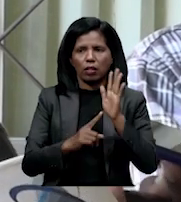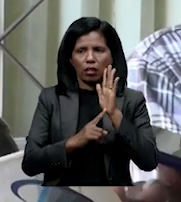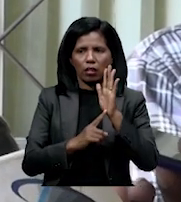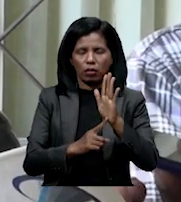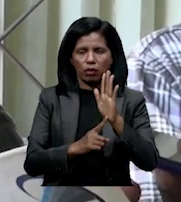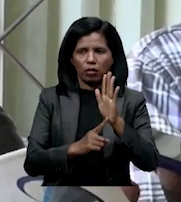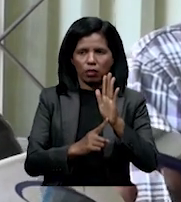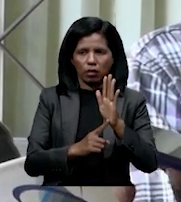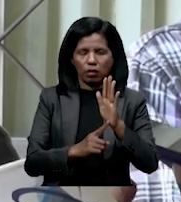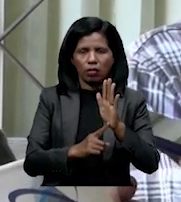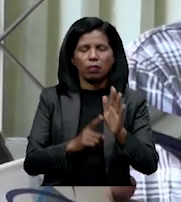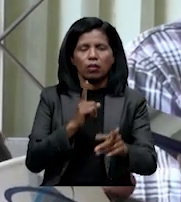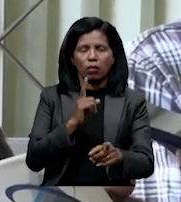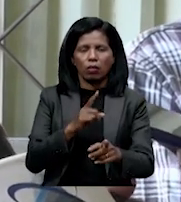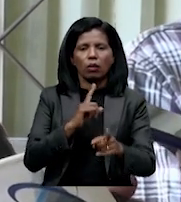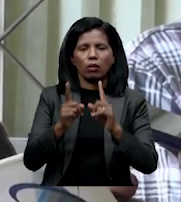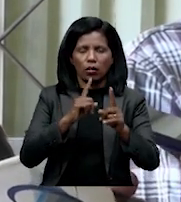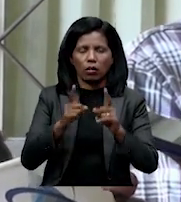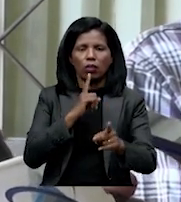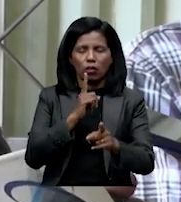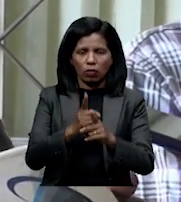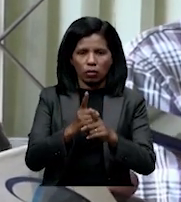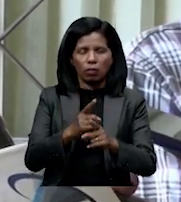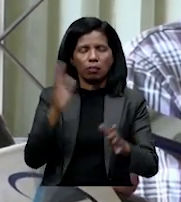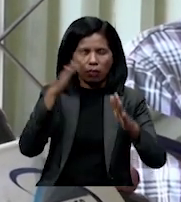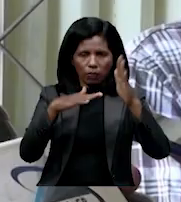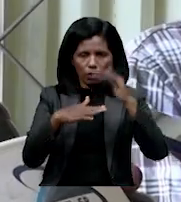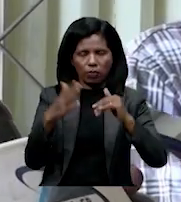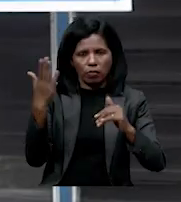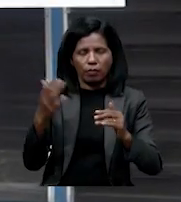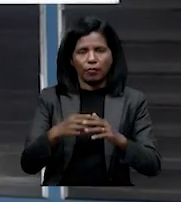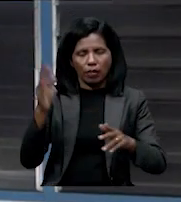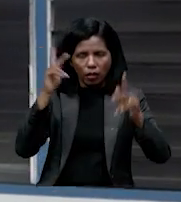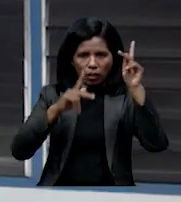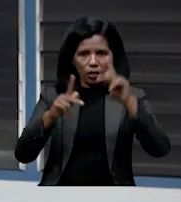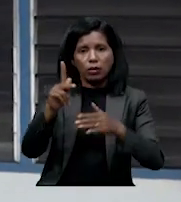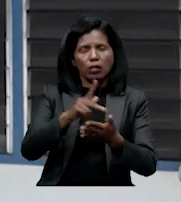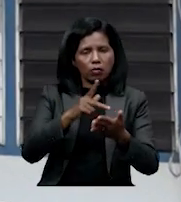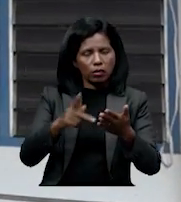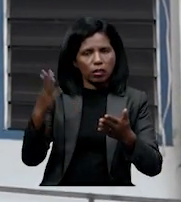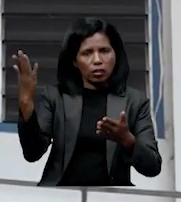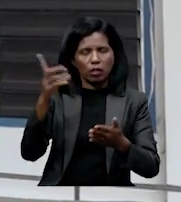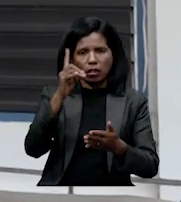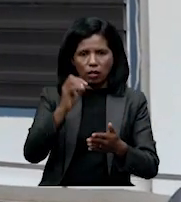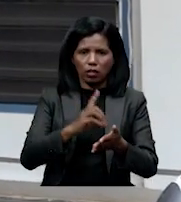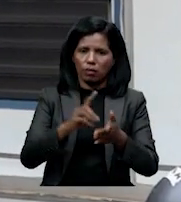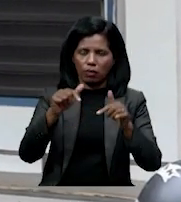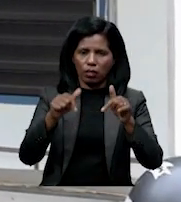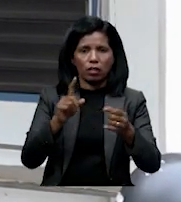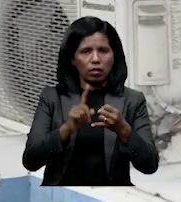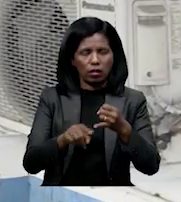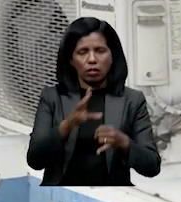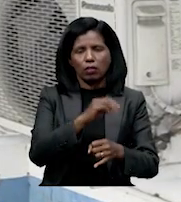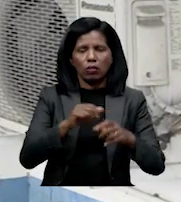relata principalmente ba acontecimento. Enquanto caso crime Siranebe acontece e a dili e semana hirak ikusni,